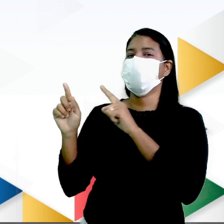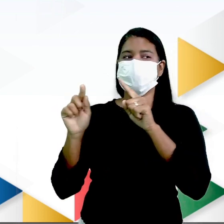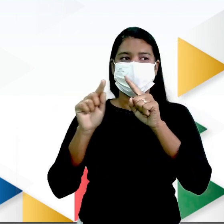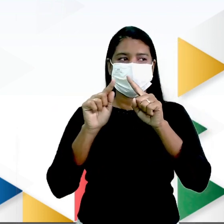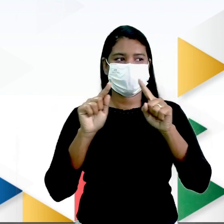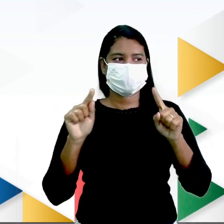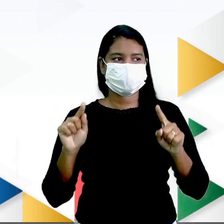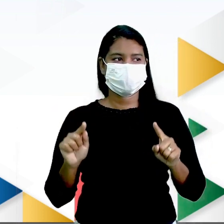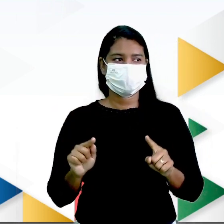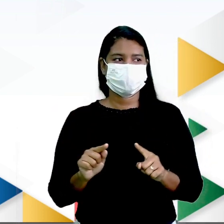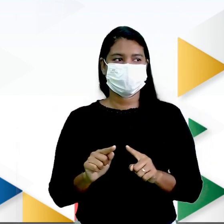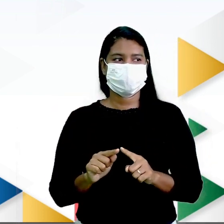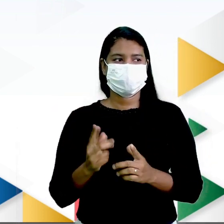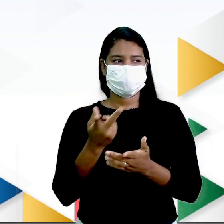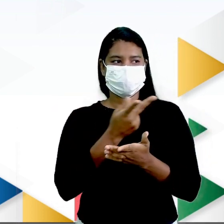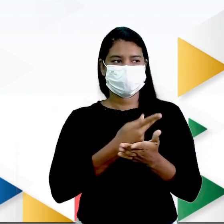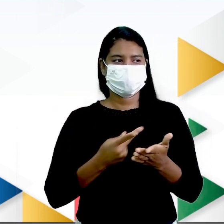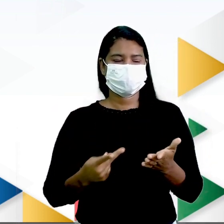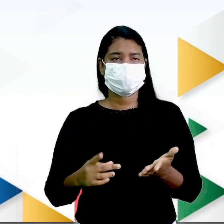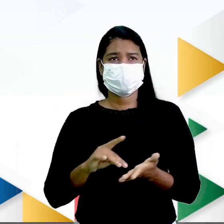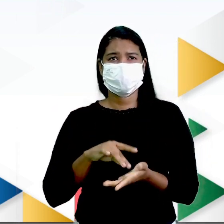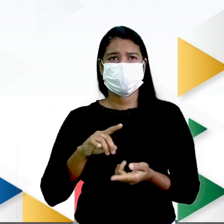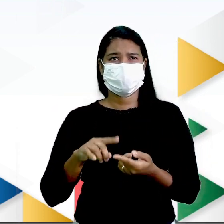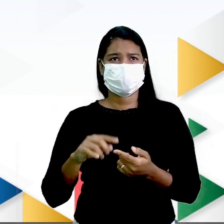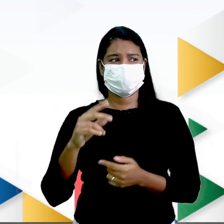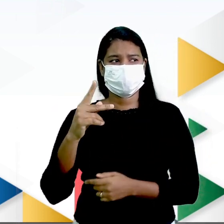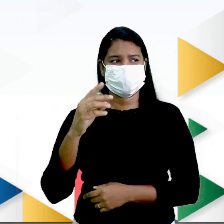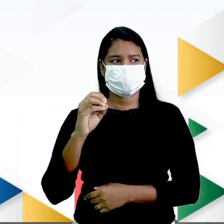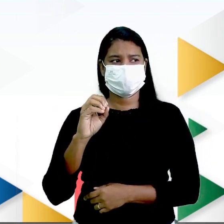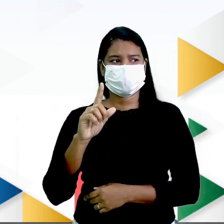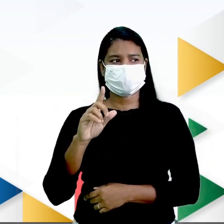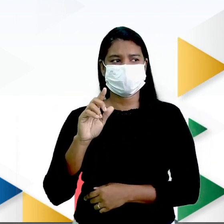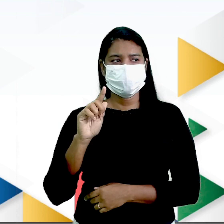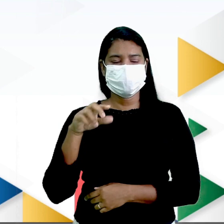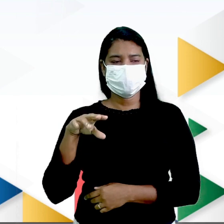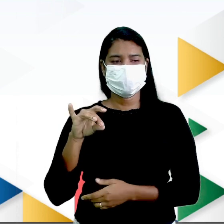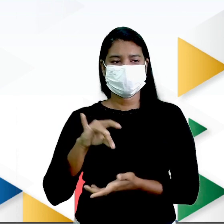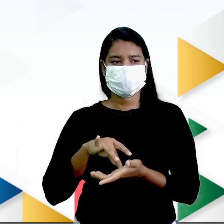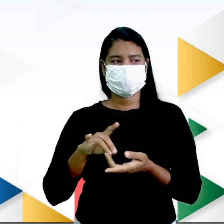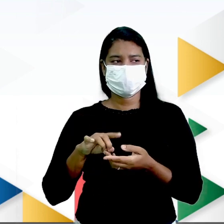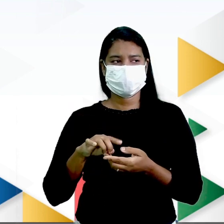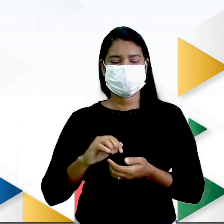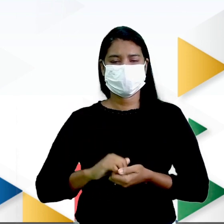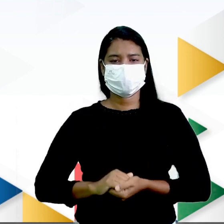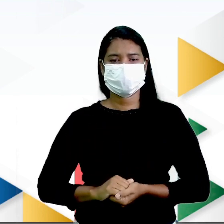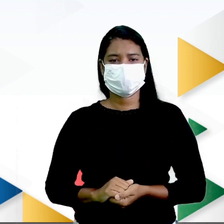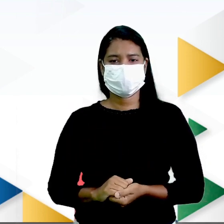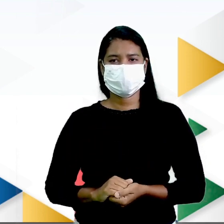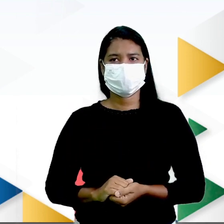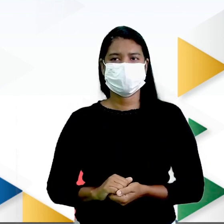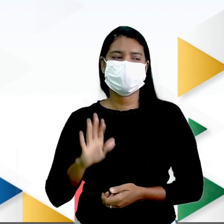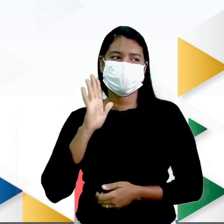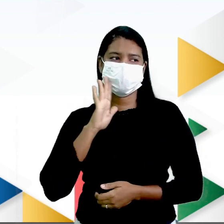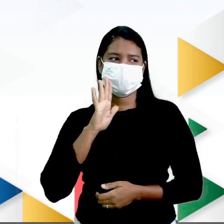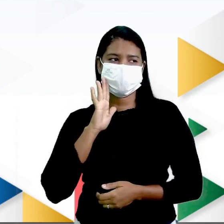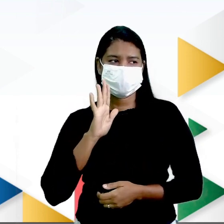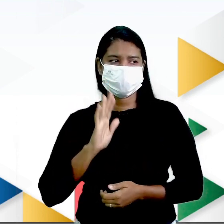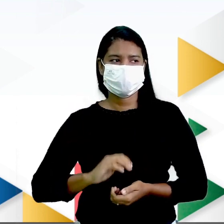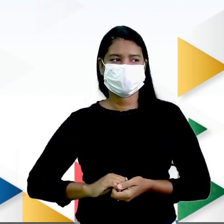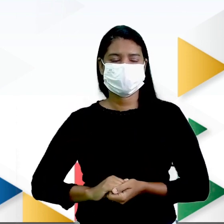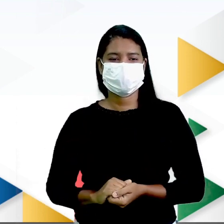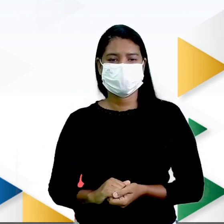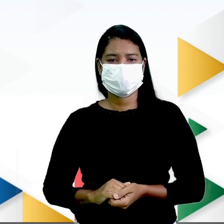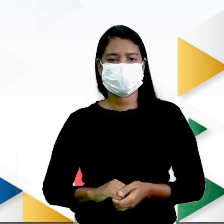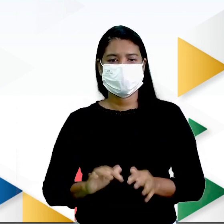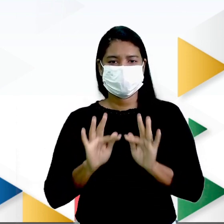tenho uma figura, um polígono, né, na verdade, com 5 lados. Tranquilo? Que a gente, em